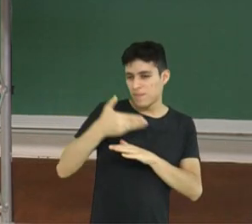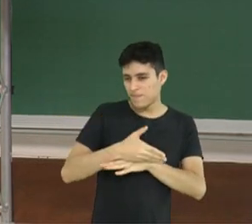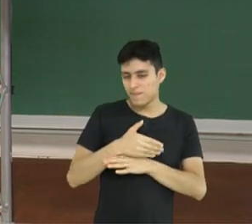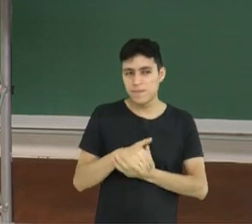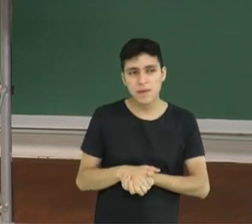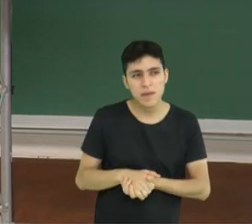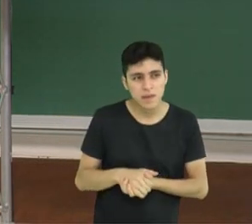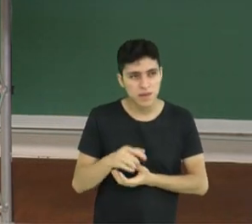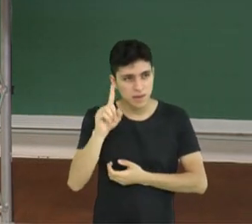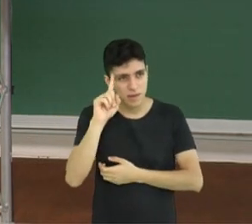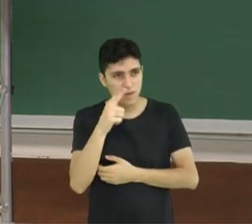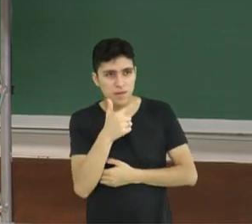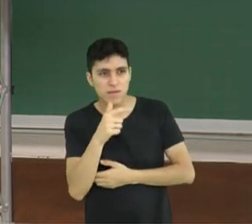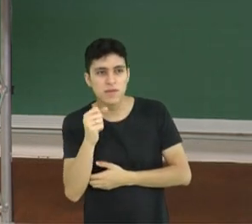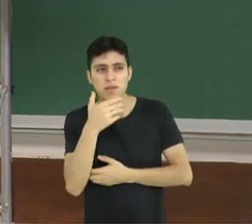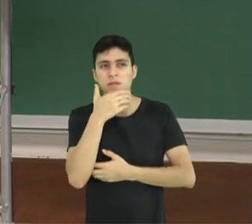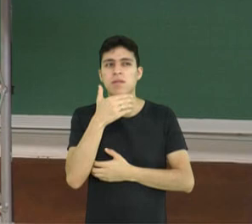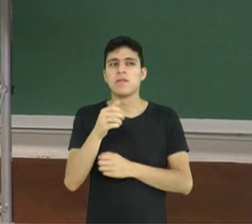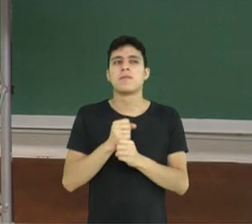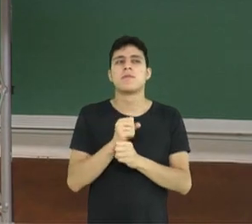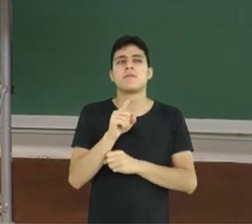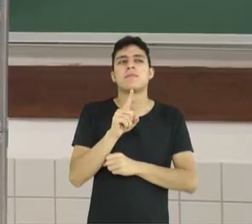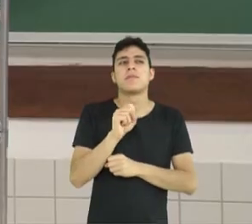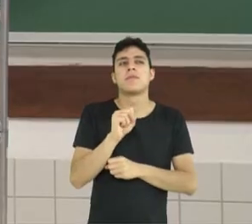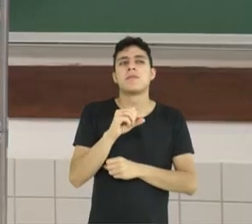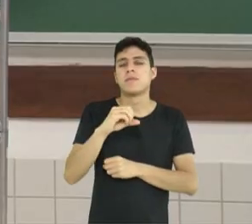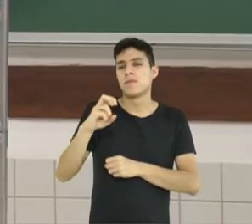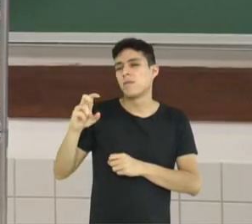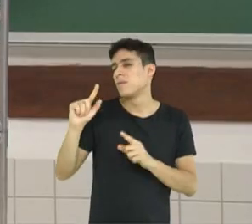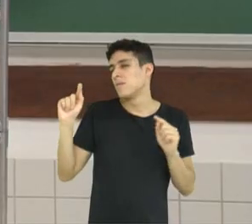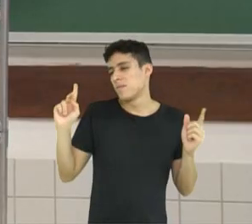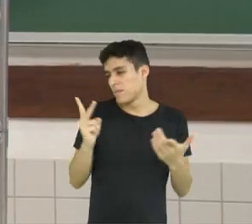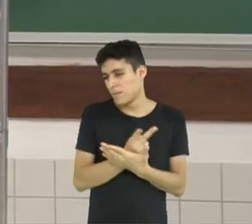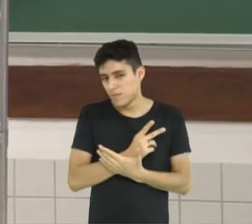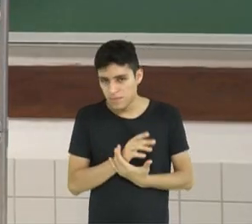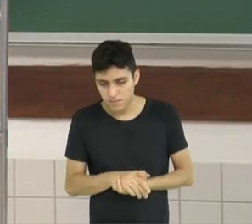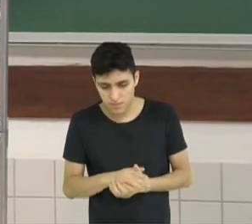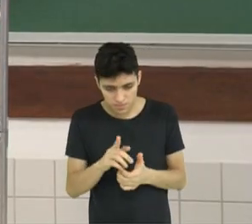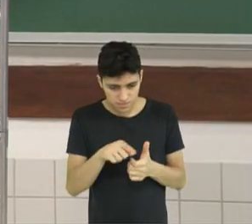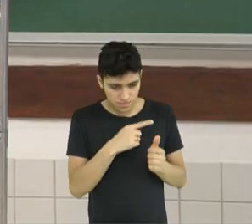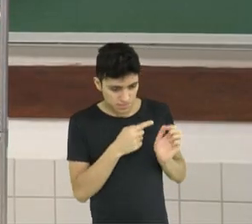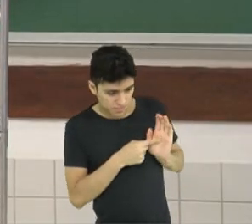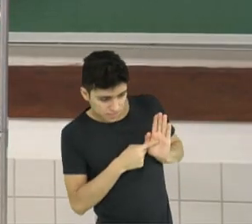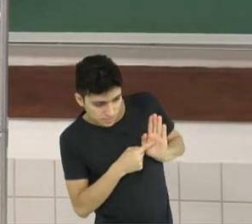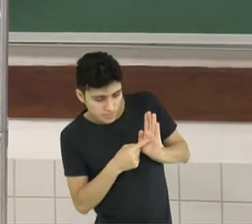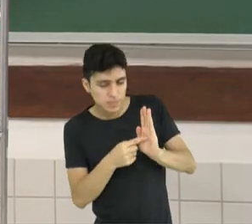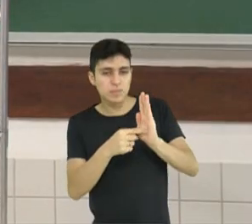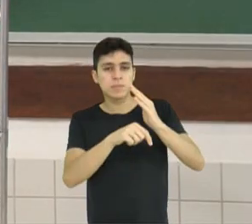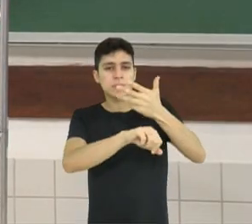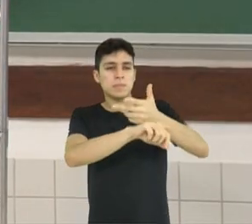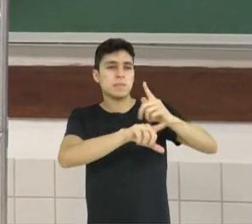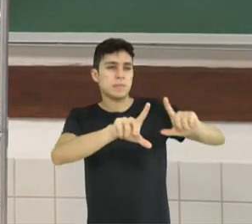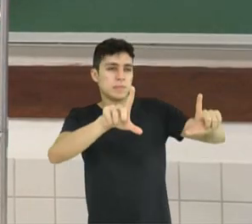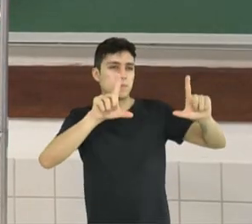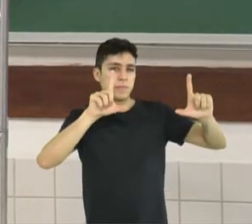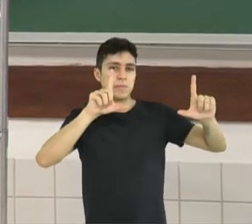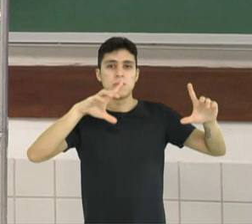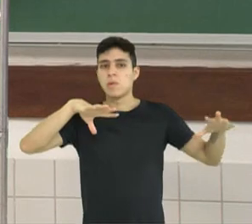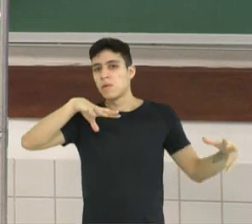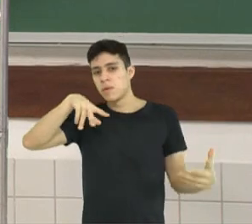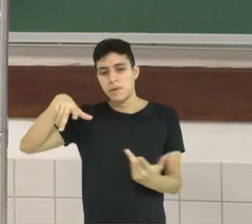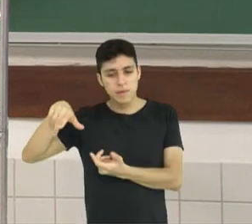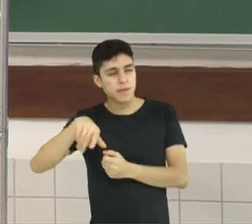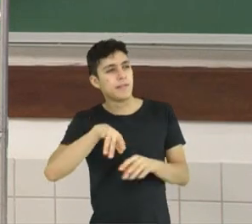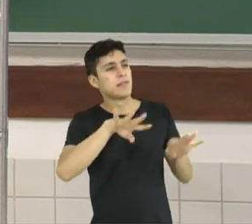então o dia 28 dezembro de 1895 temos o quê é a primeira apresentação do cinema para o